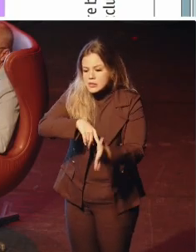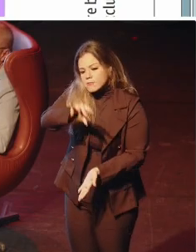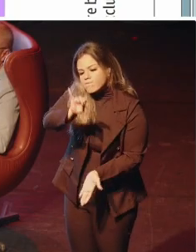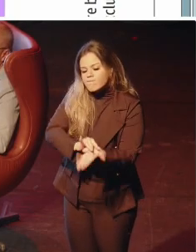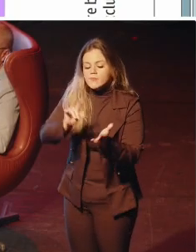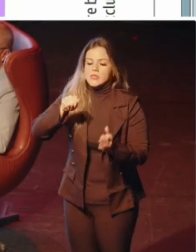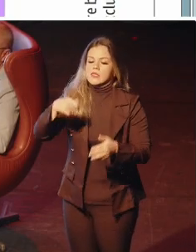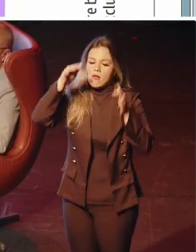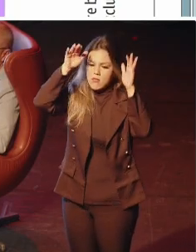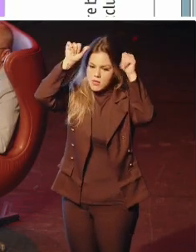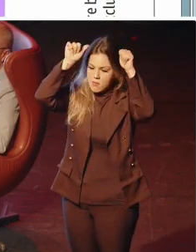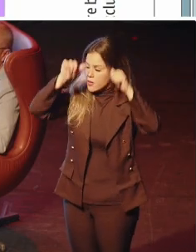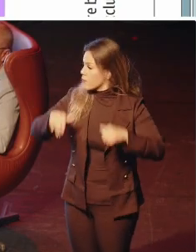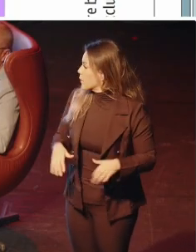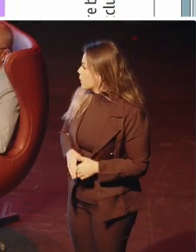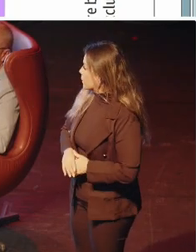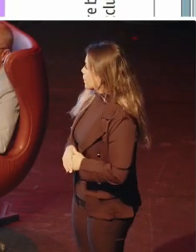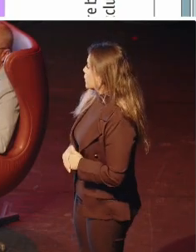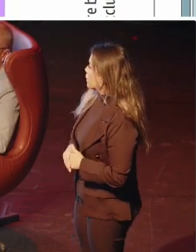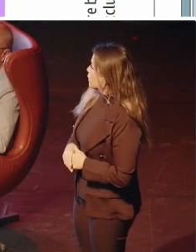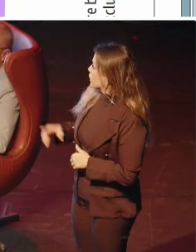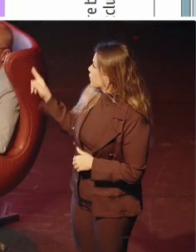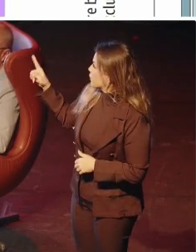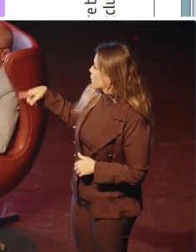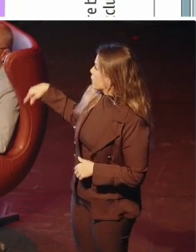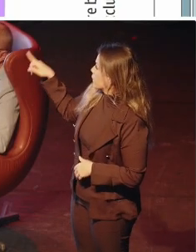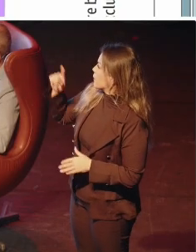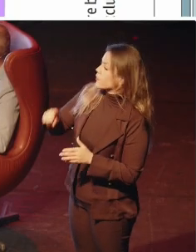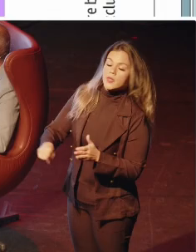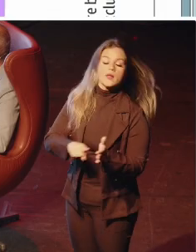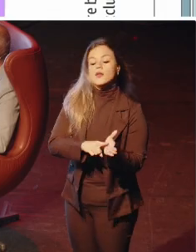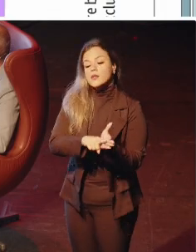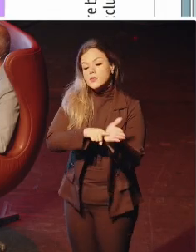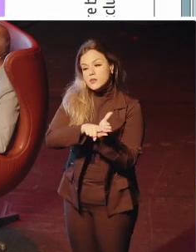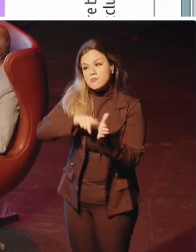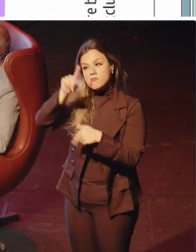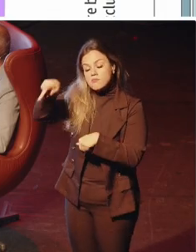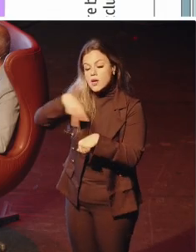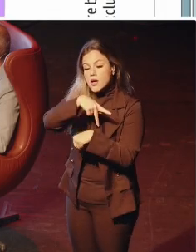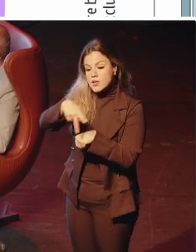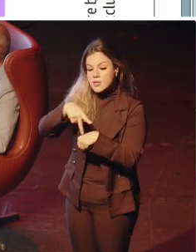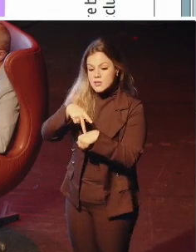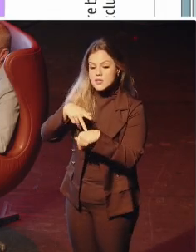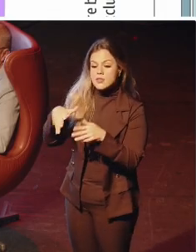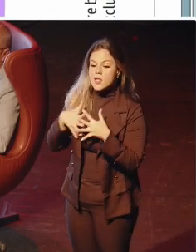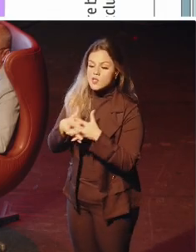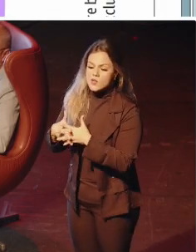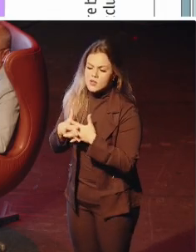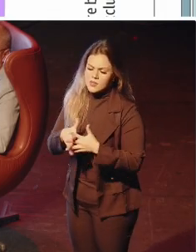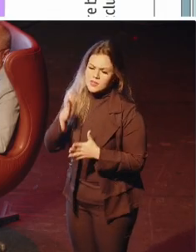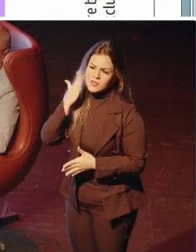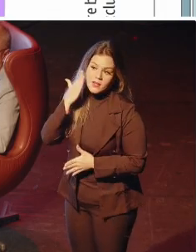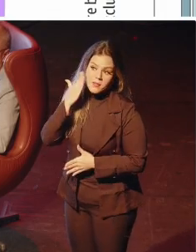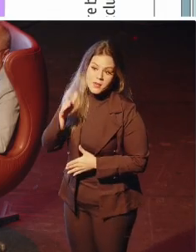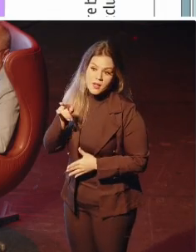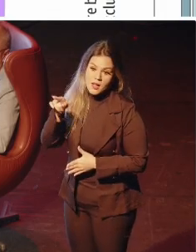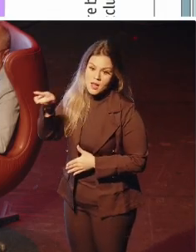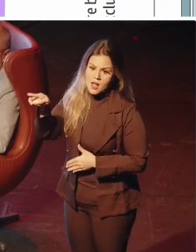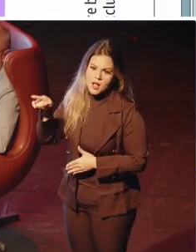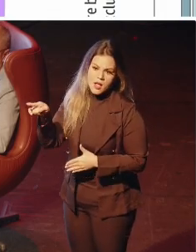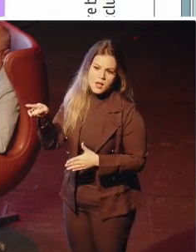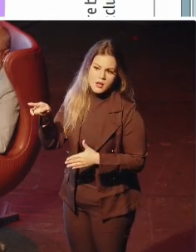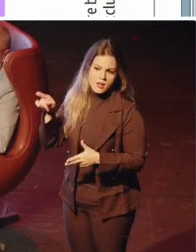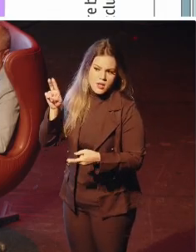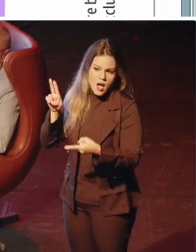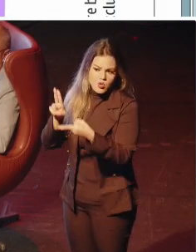né? Então, nesse estudo aqui, que foi feito lá nos Estados Unidos, que vocês sabem, eles não têm a sorte de ter o